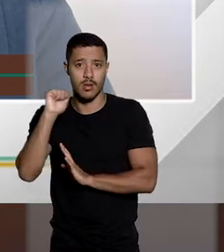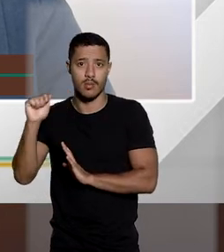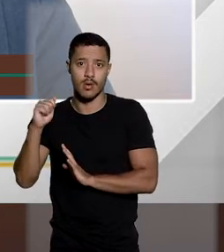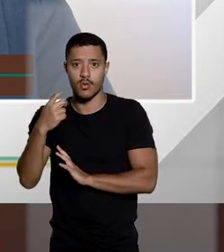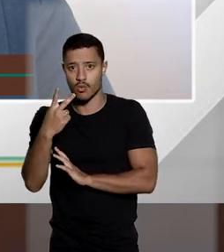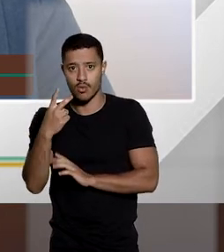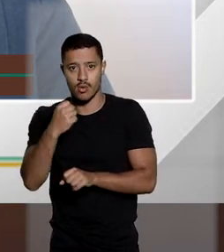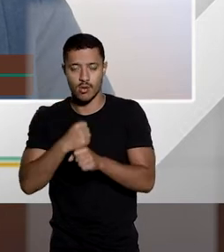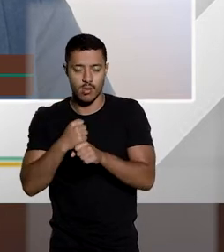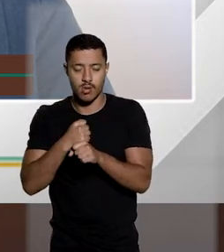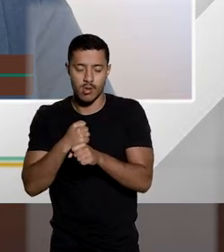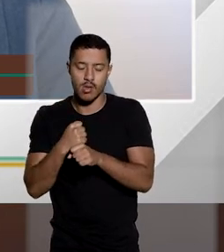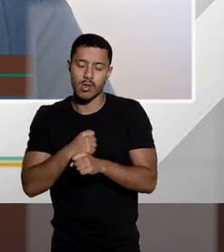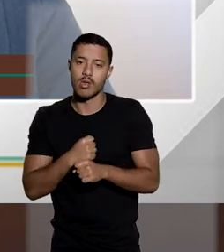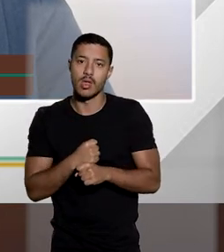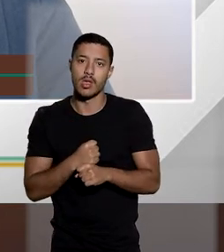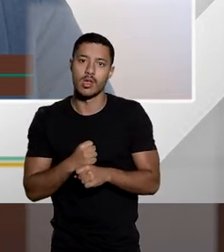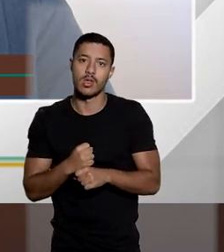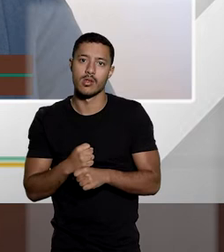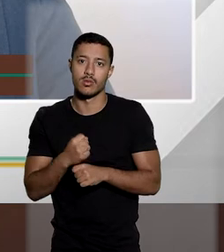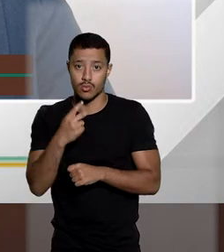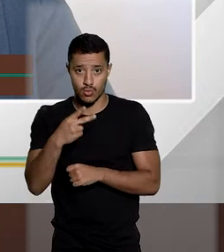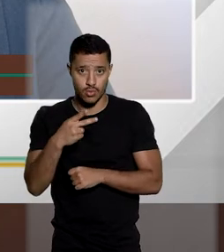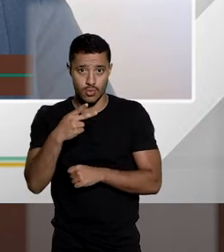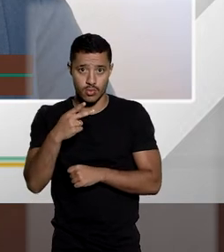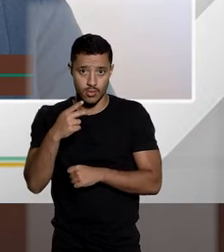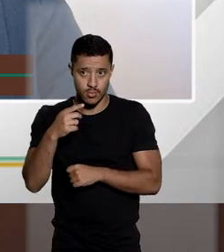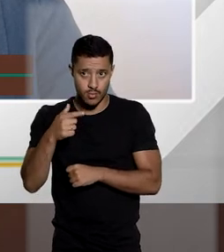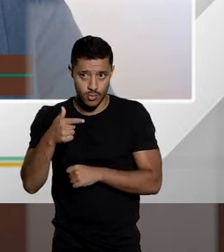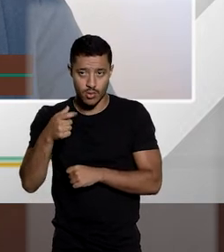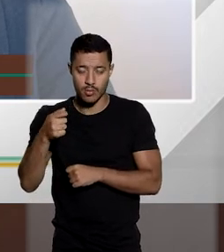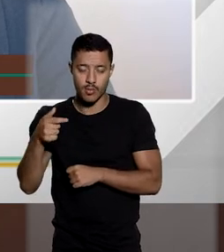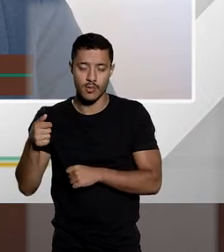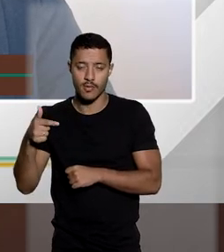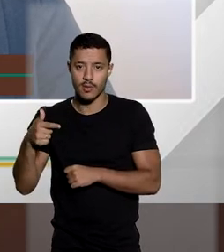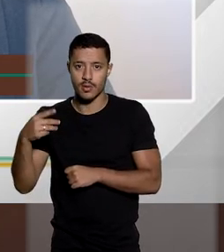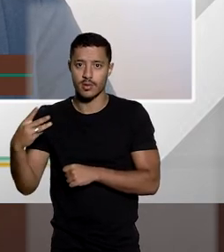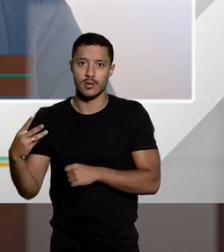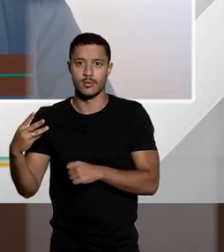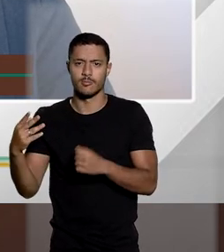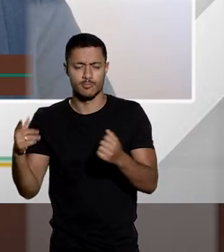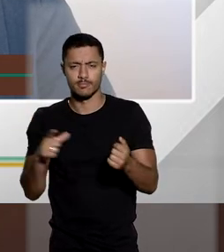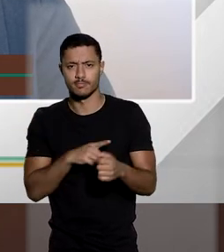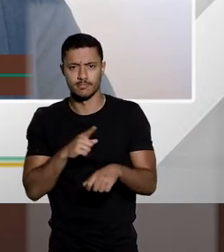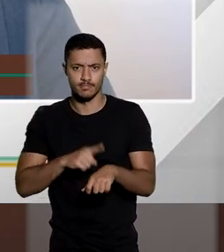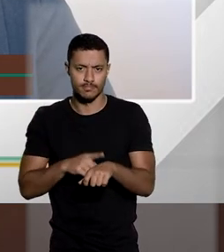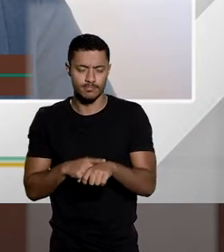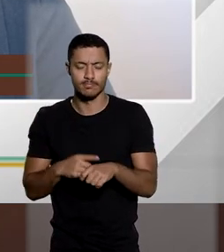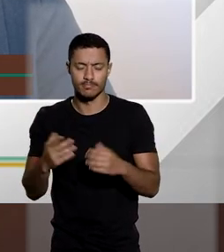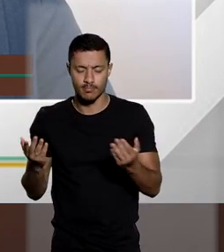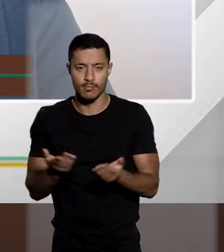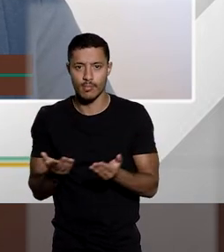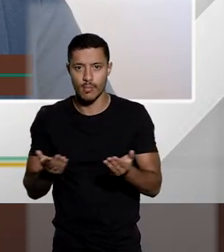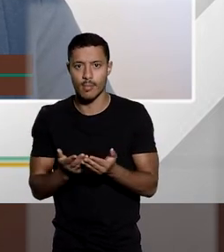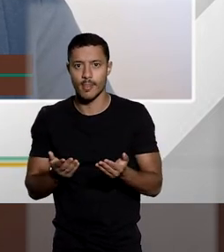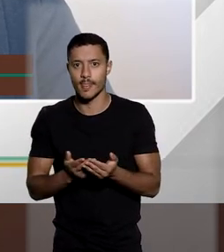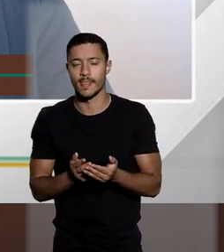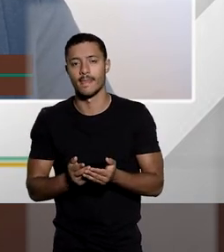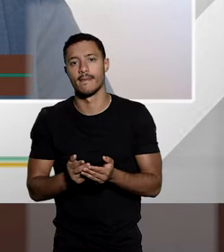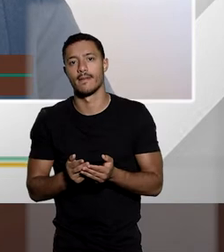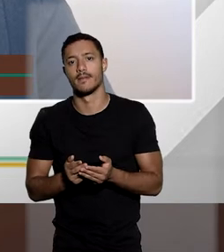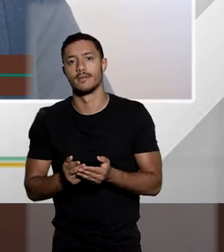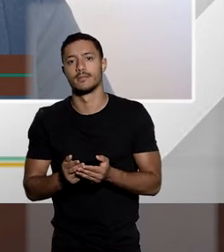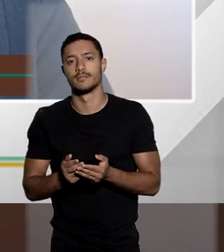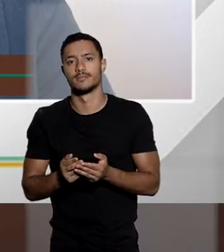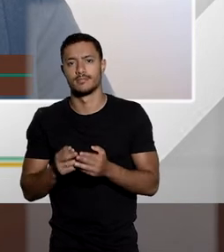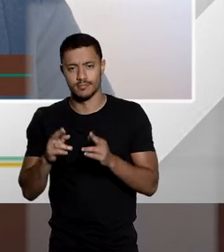de 2 anos da sua vigência, de 2023. Então, nós temos nesse exato momento, 2022 aqui, uma